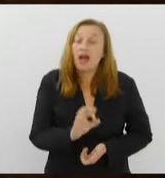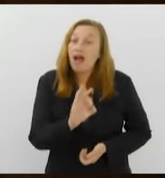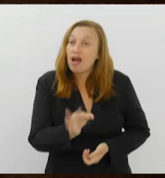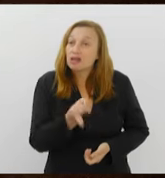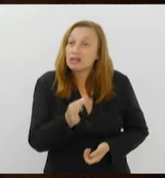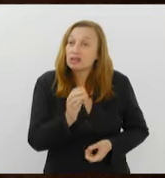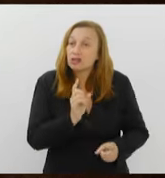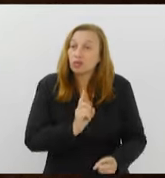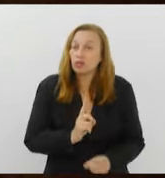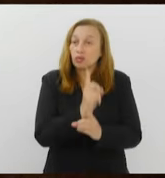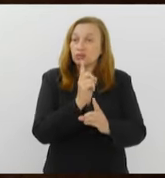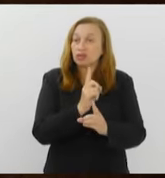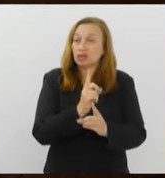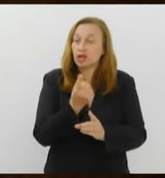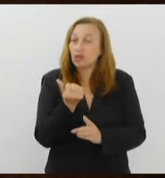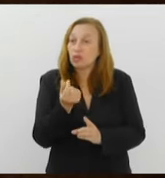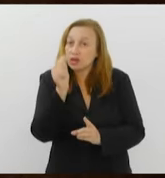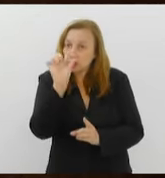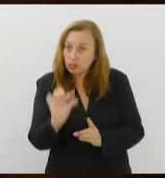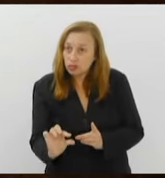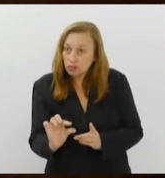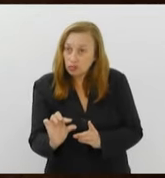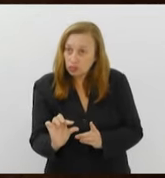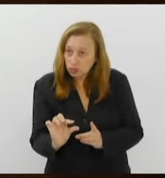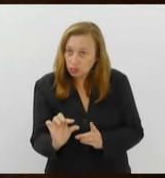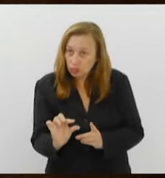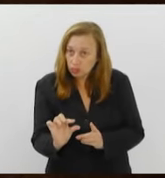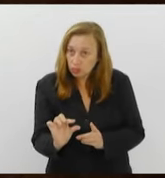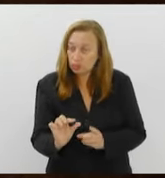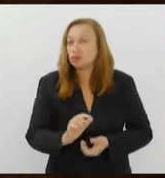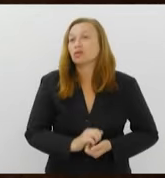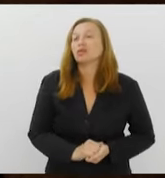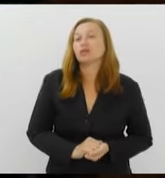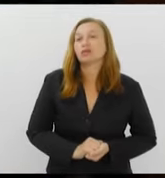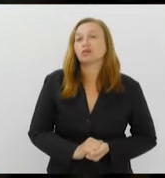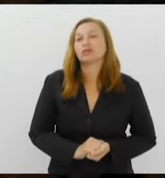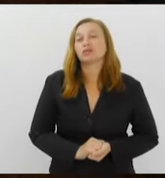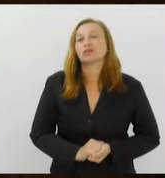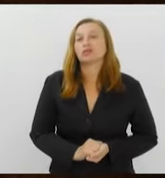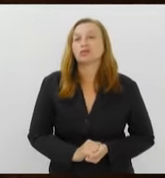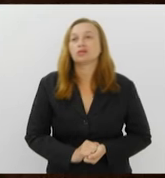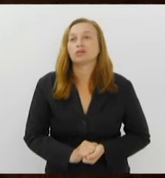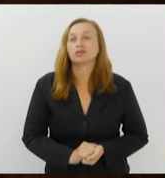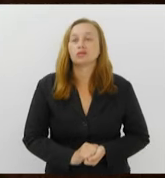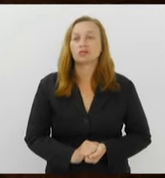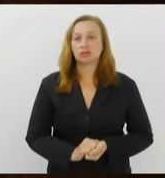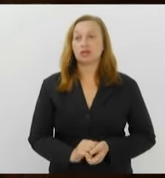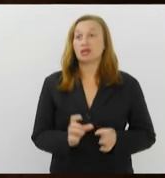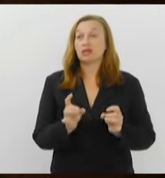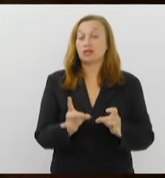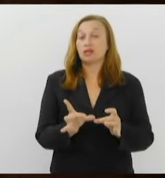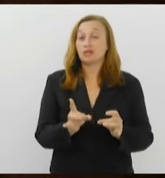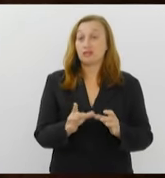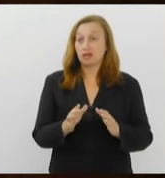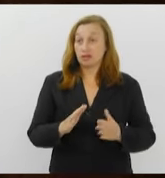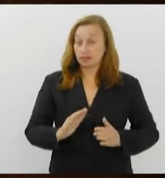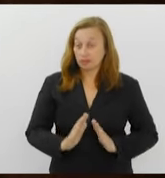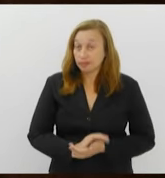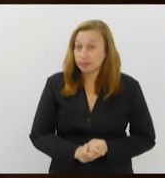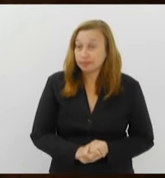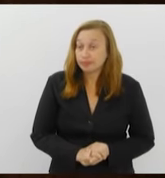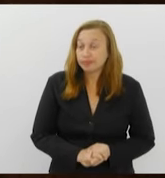de encontrar um menor custo a partir dos circuitos curtos de comercialização, no qual